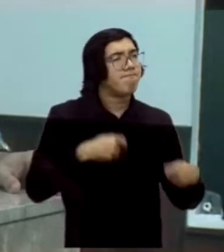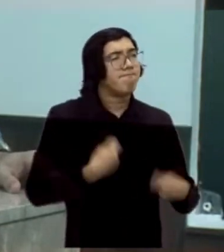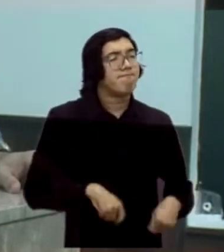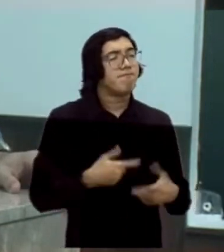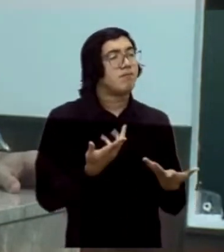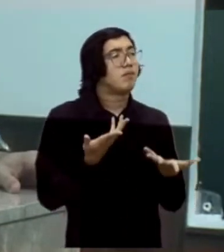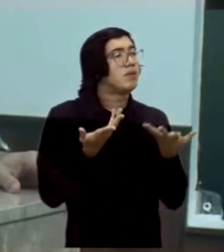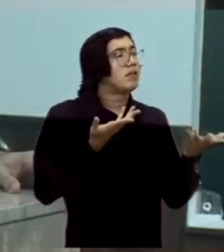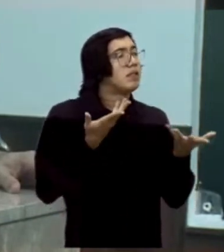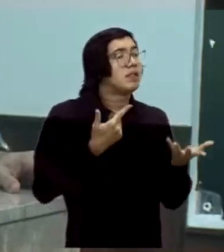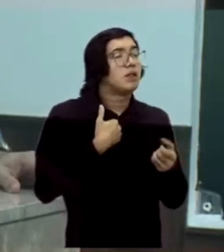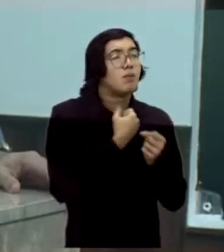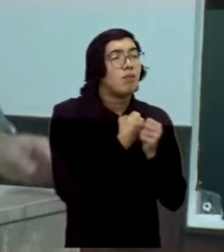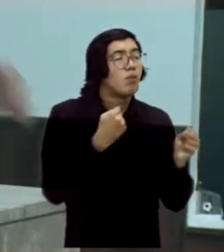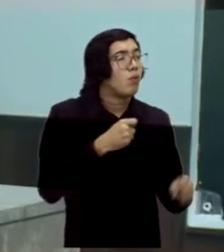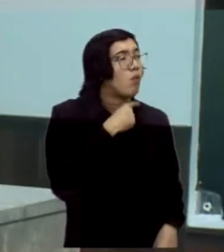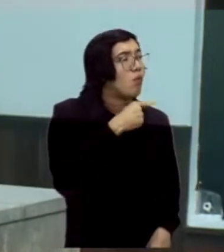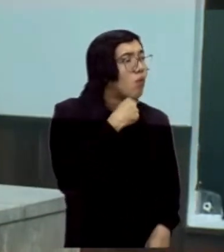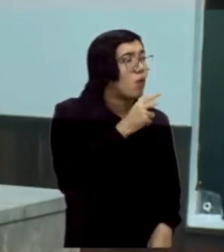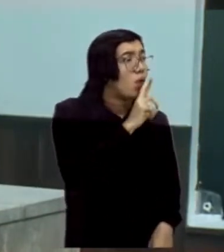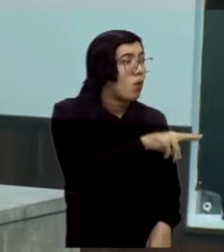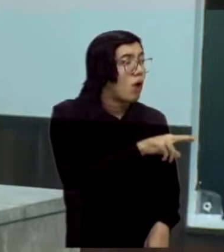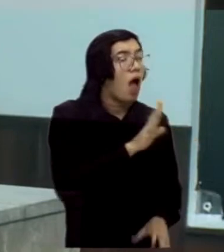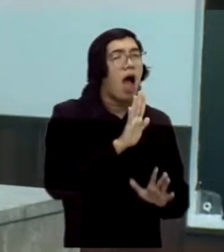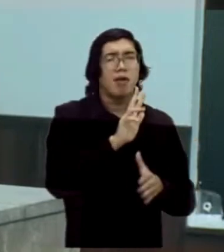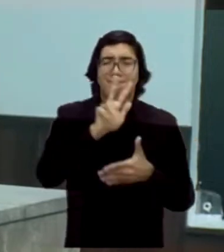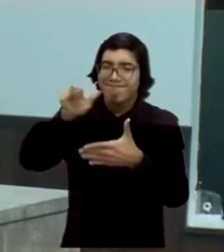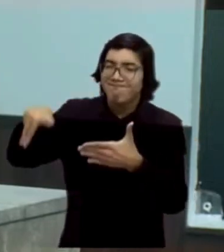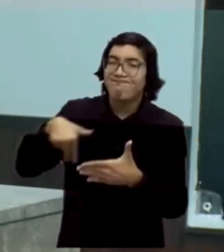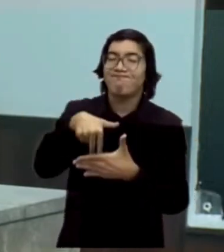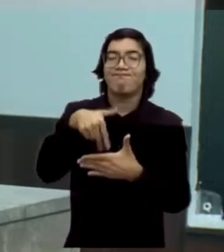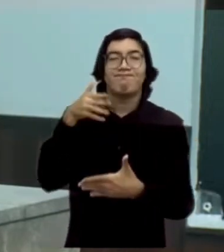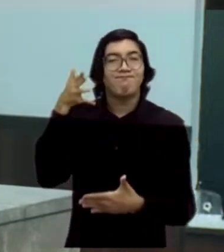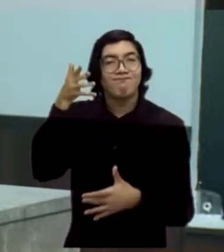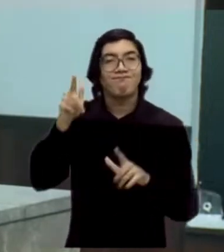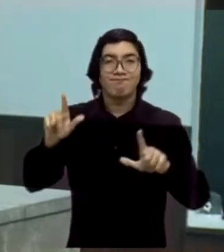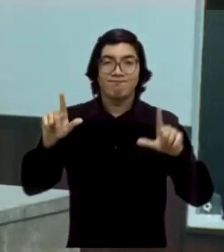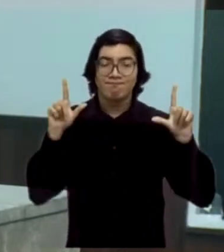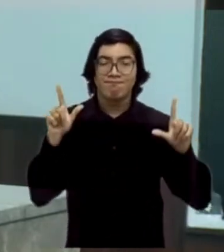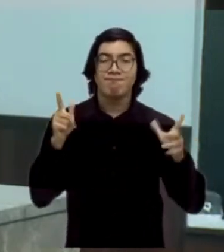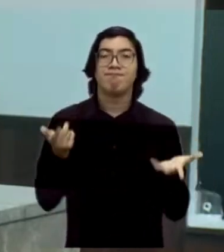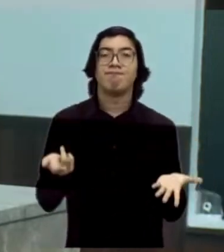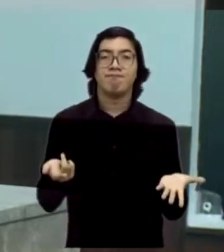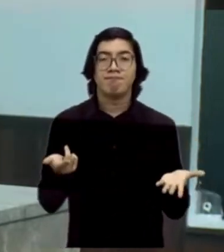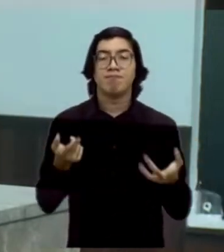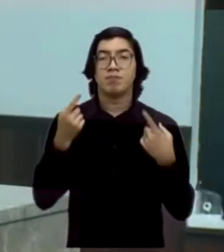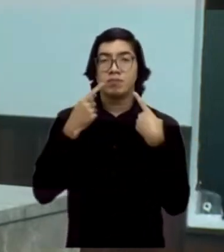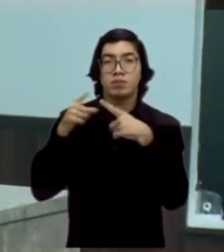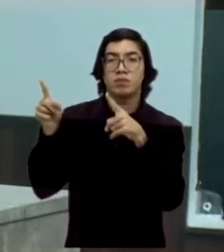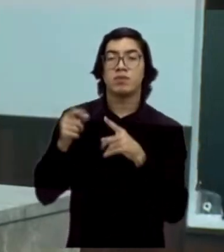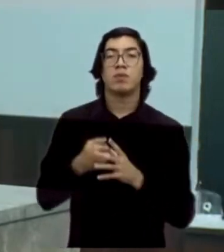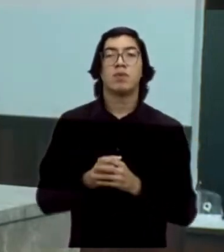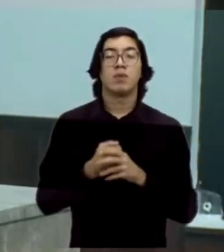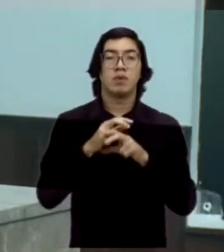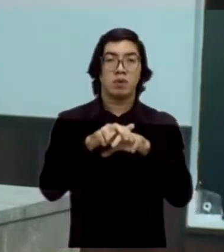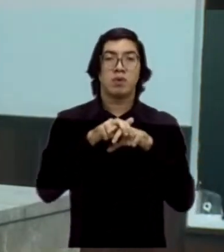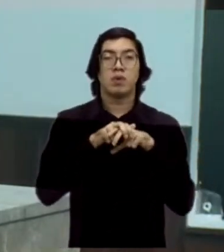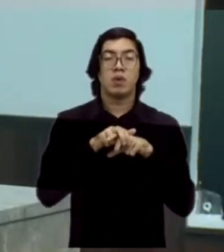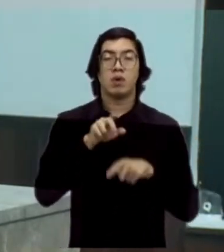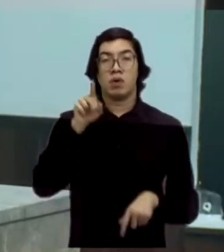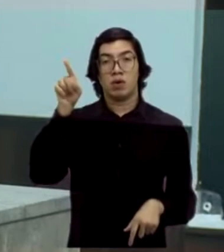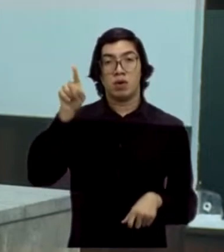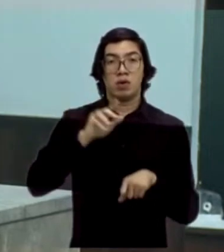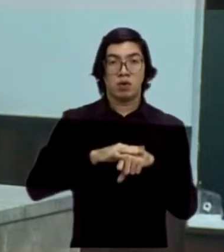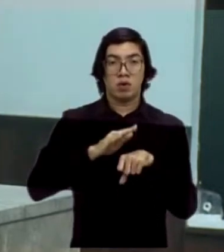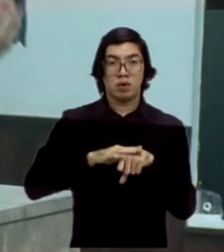não são atendidos. Alguém citou o vereador Júlio Brise do PDT aqui também, que como foi tratado aqui no partido. Vereadora